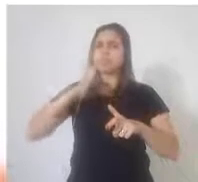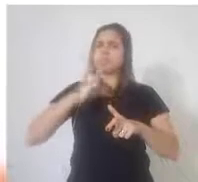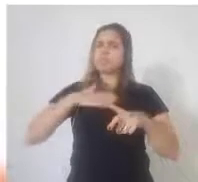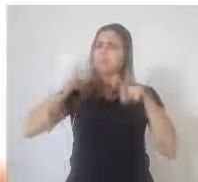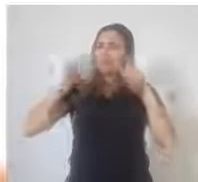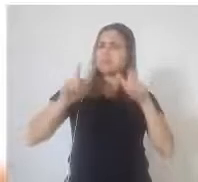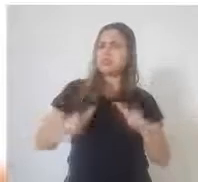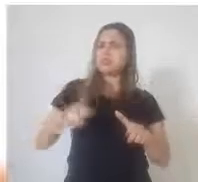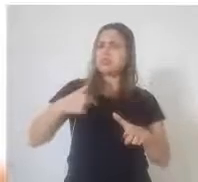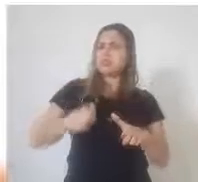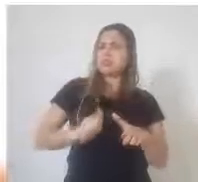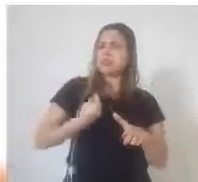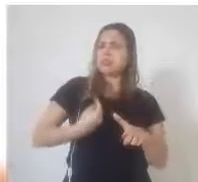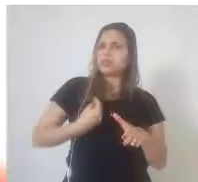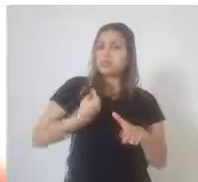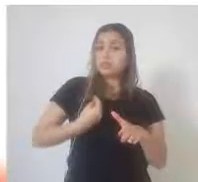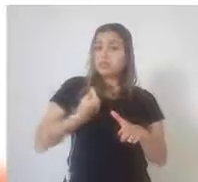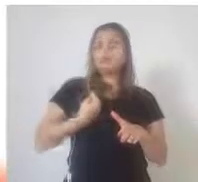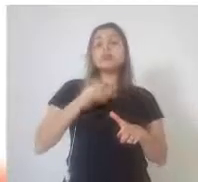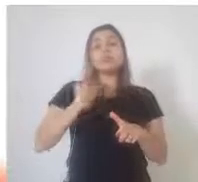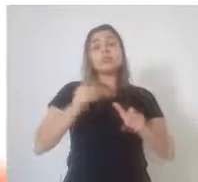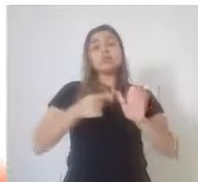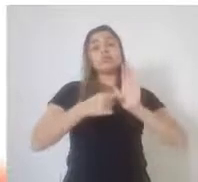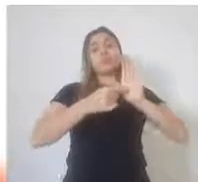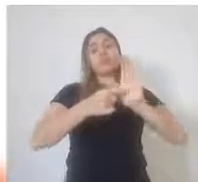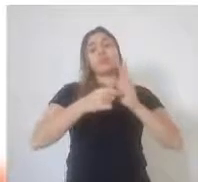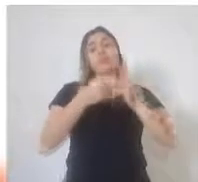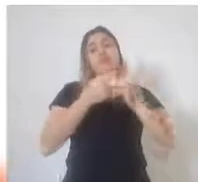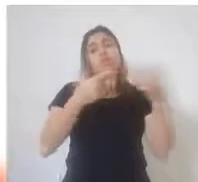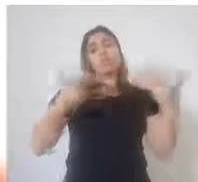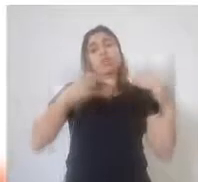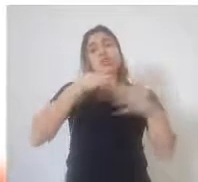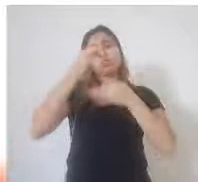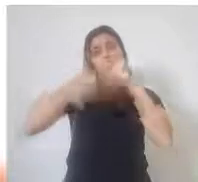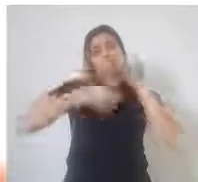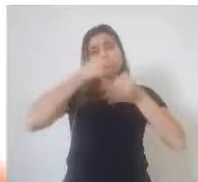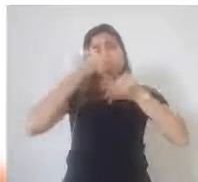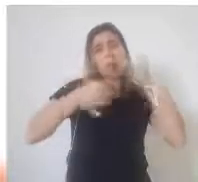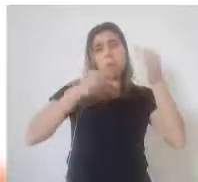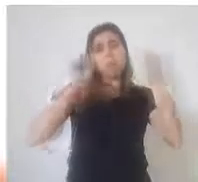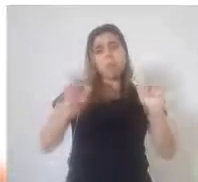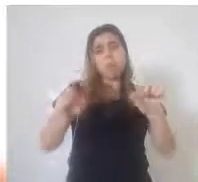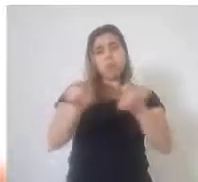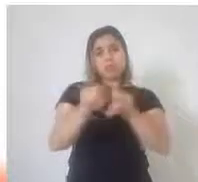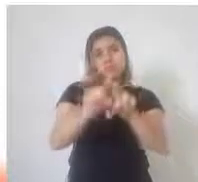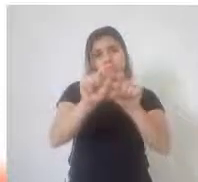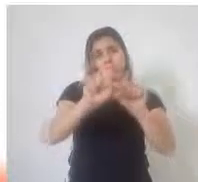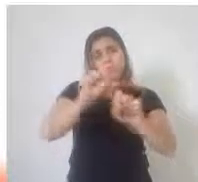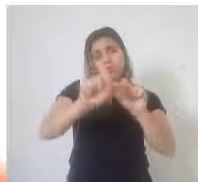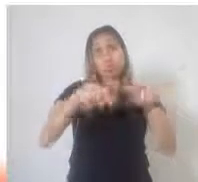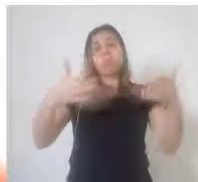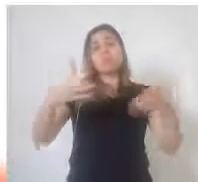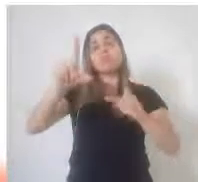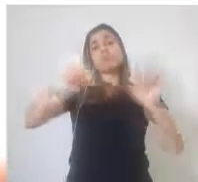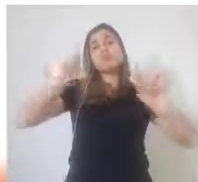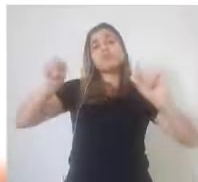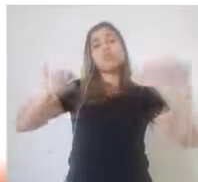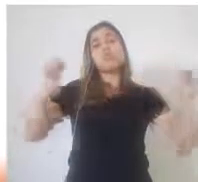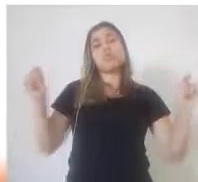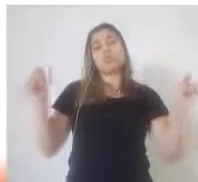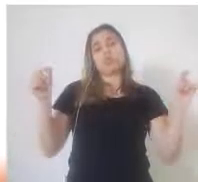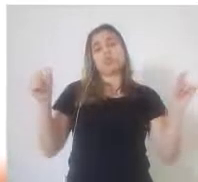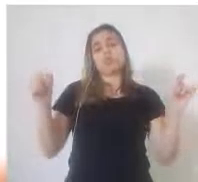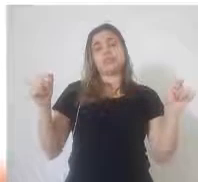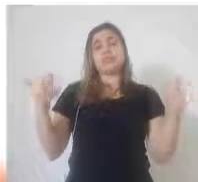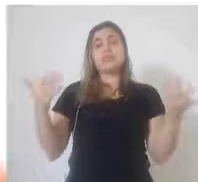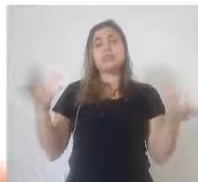ambiental? E aí, a gente citou várias situações ao longo das aulas, mas a gente pode pontuar algumas, né? Fazendo escolhas,